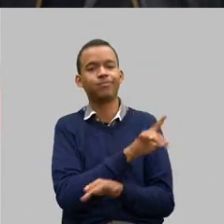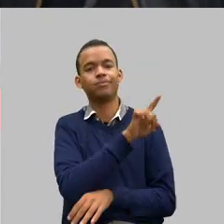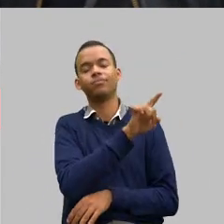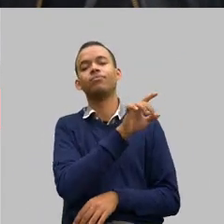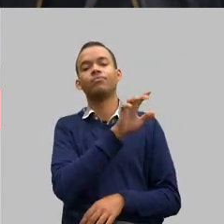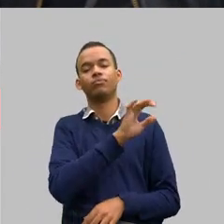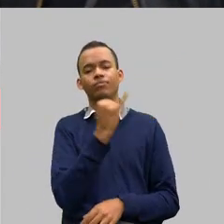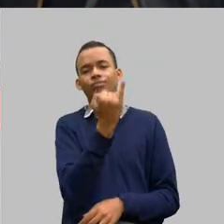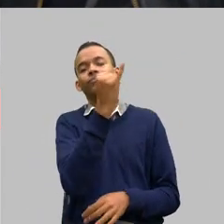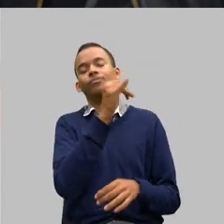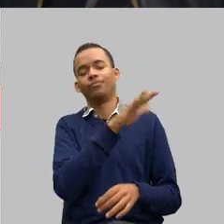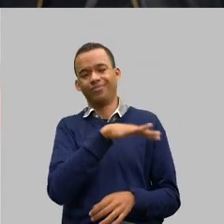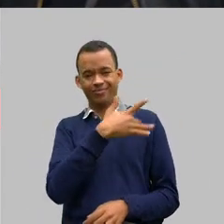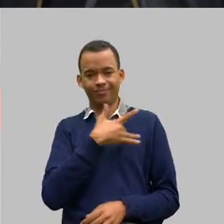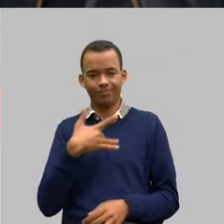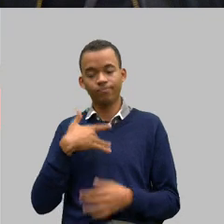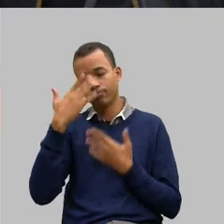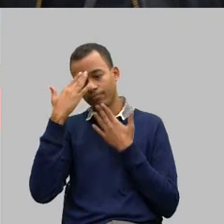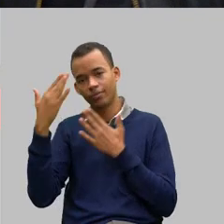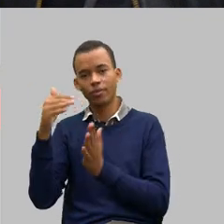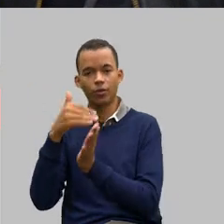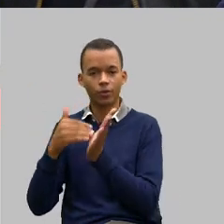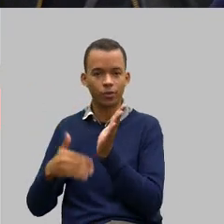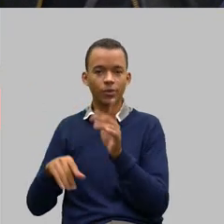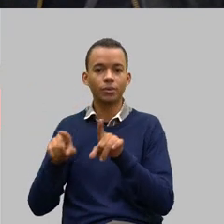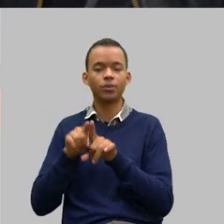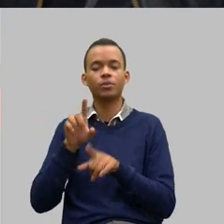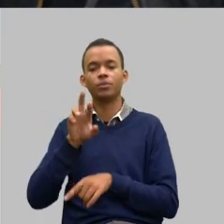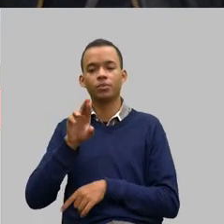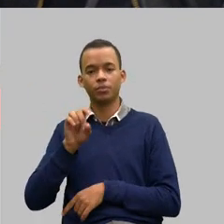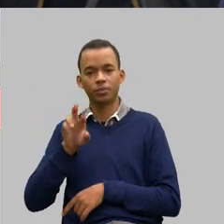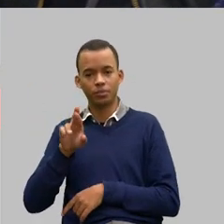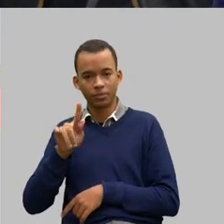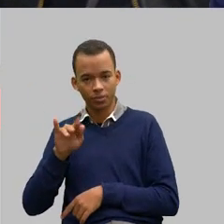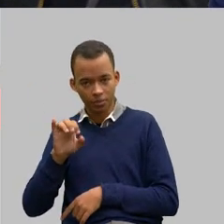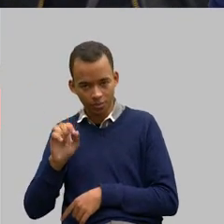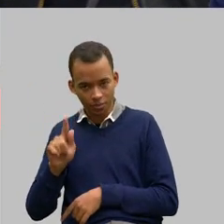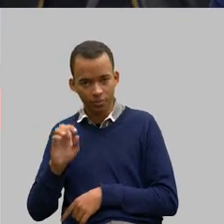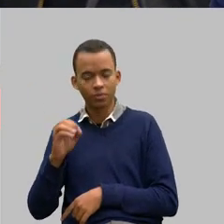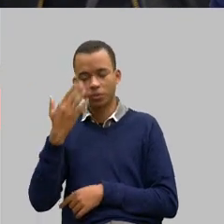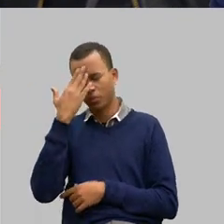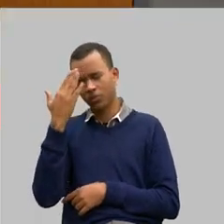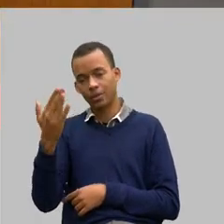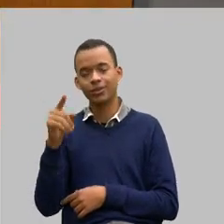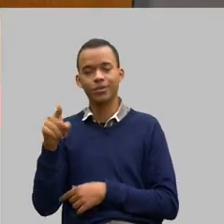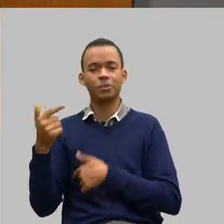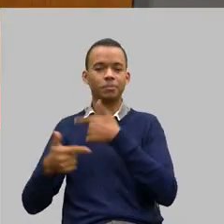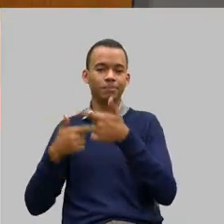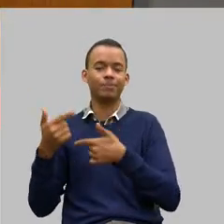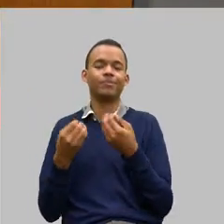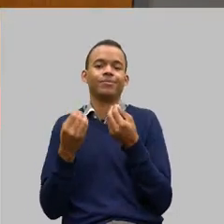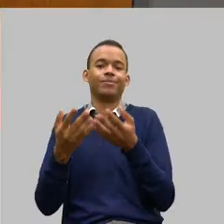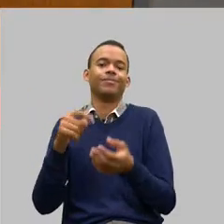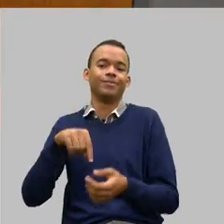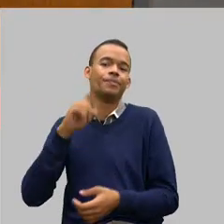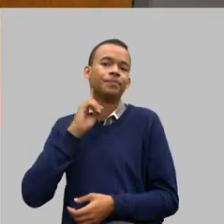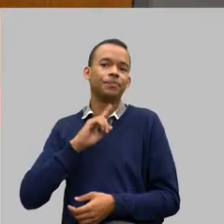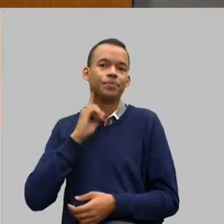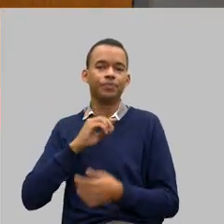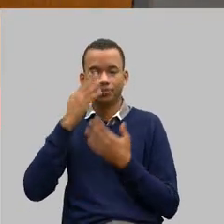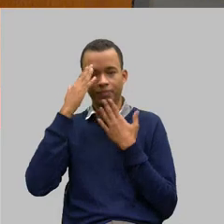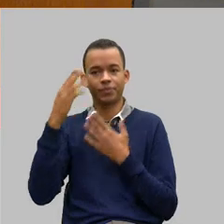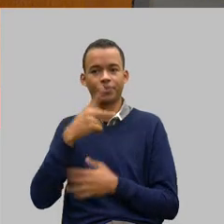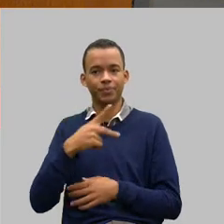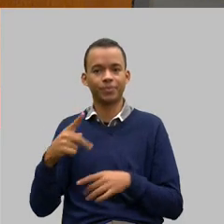área da saúde Obrigado secretária Obrigado Rodrigo pela presença e pelos trabalhos prestados ao nosso estado Obrigado Presidente